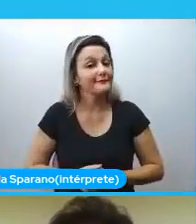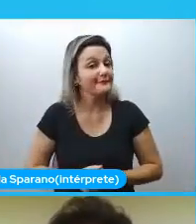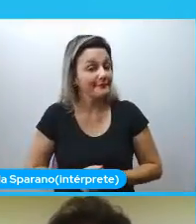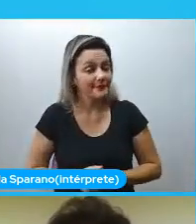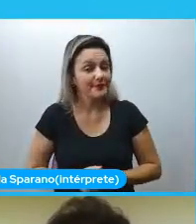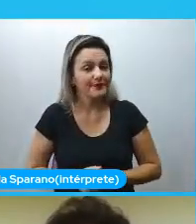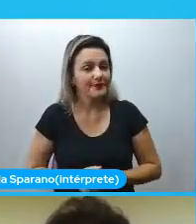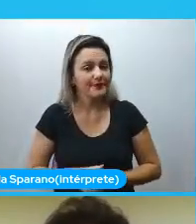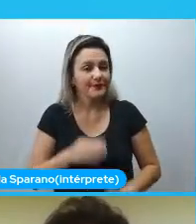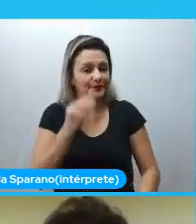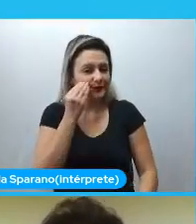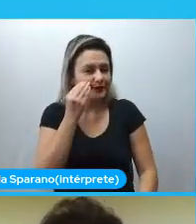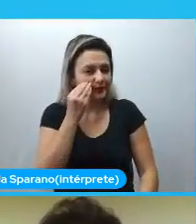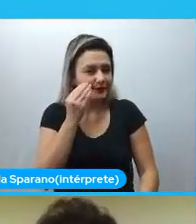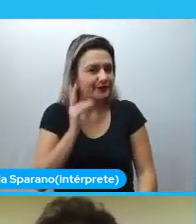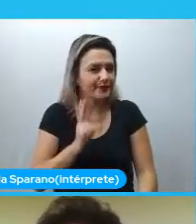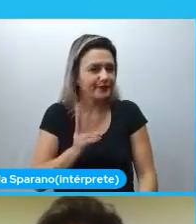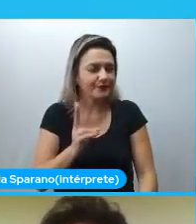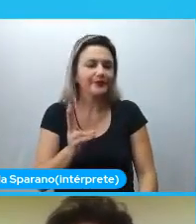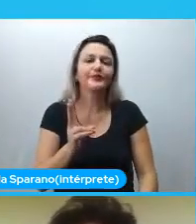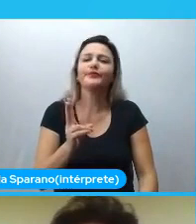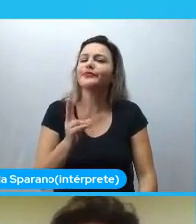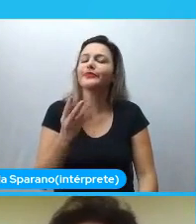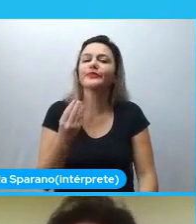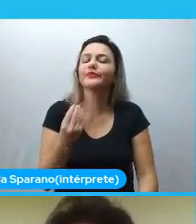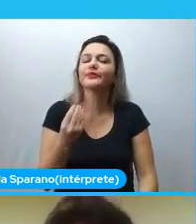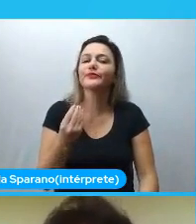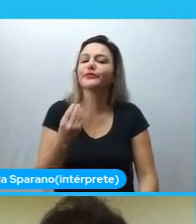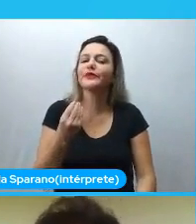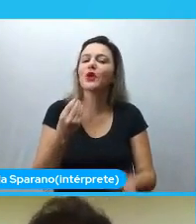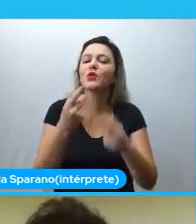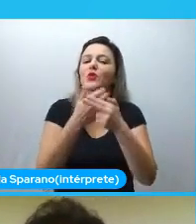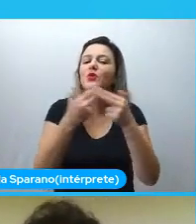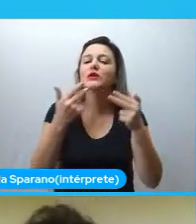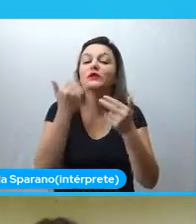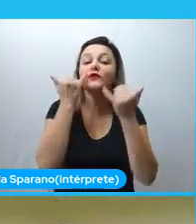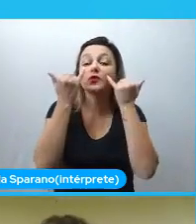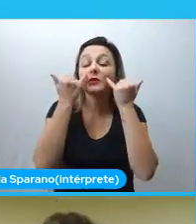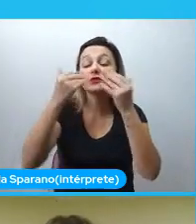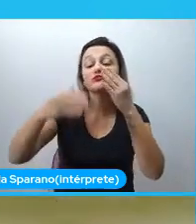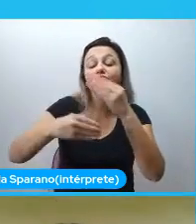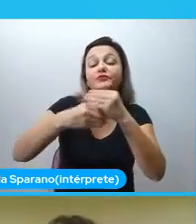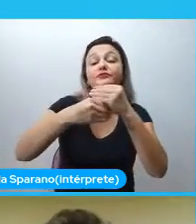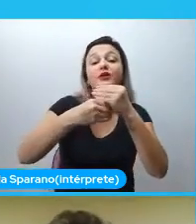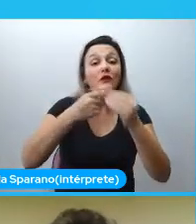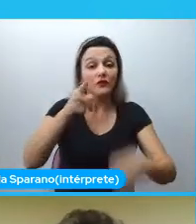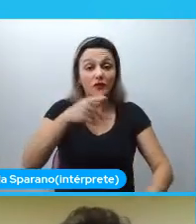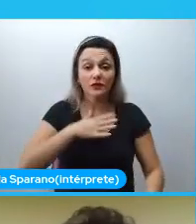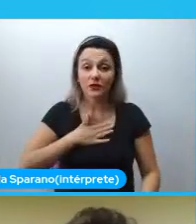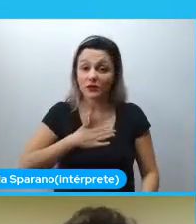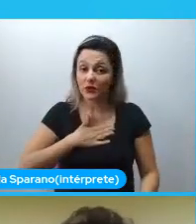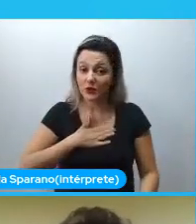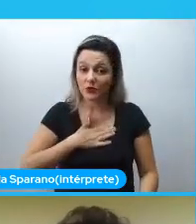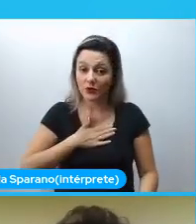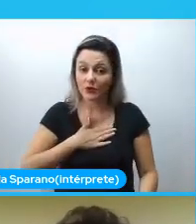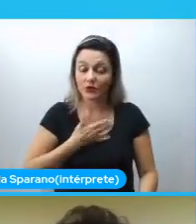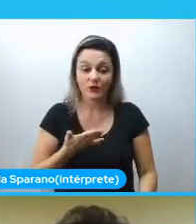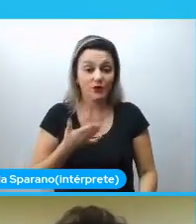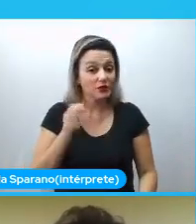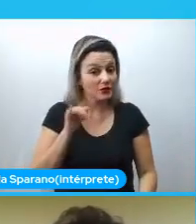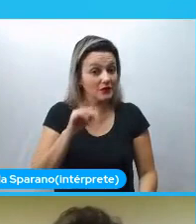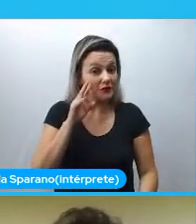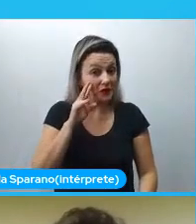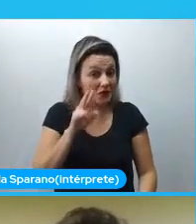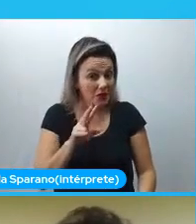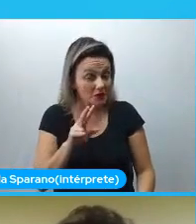e eu tento sempre adicionar coisas. Então, se por acaso você gostou do assunto, você gostar do que você for ver hoje,